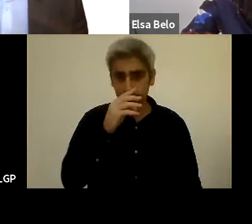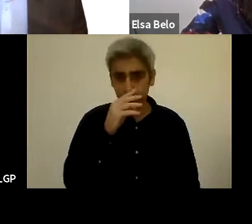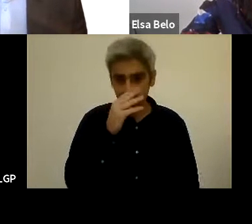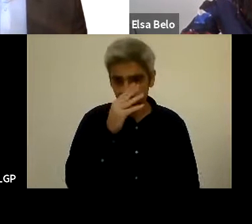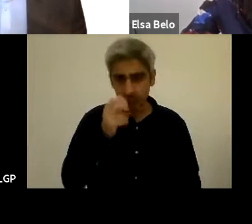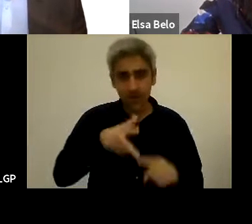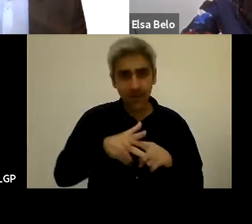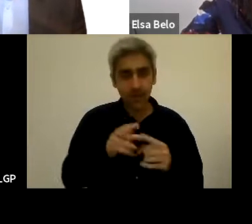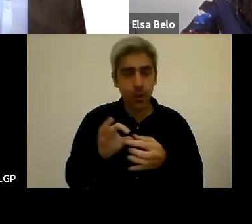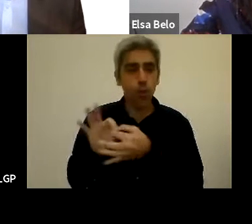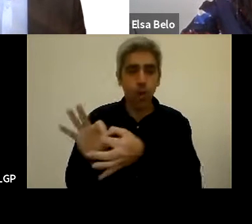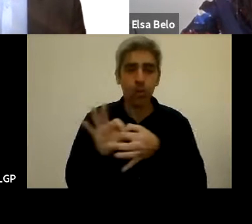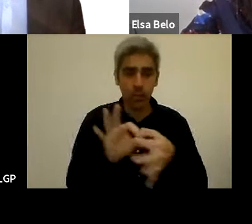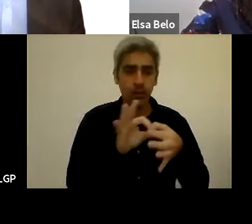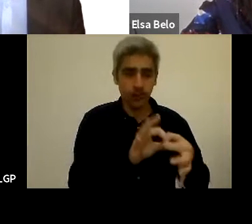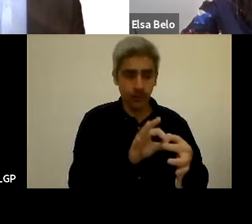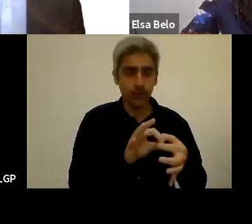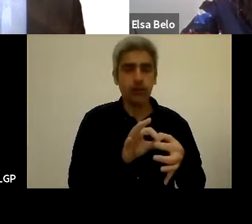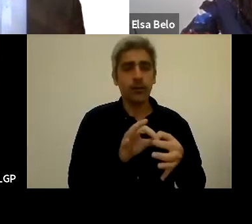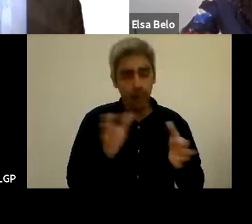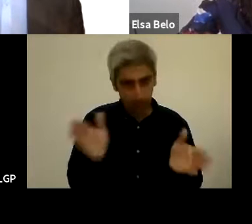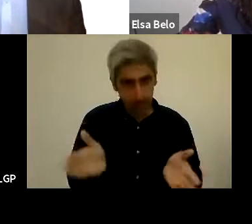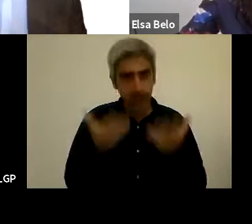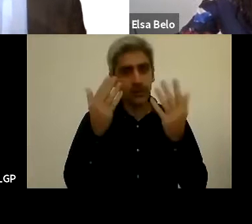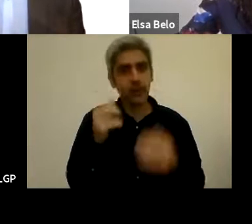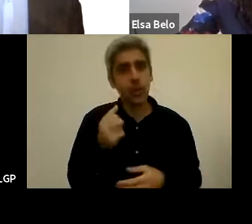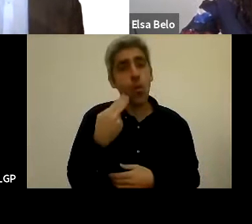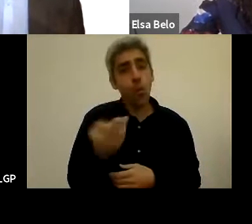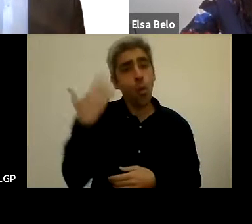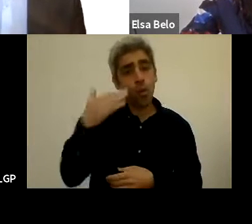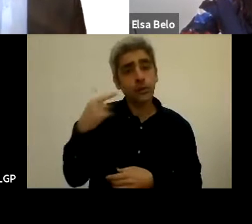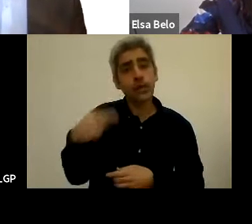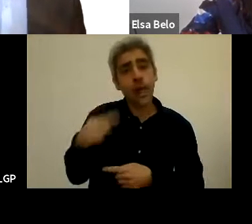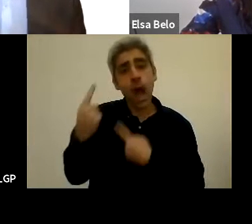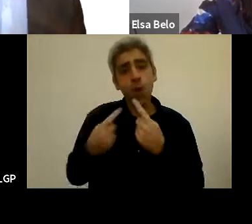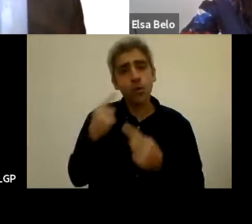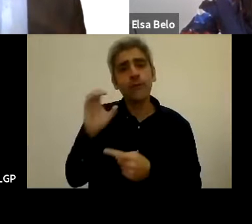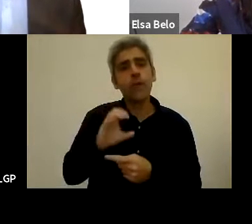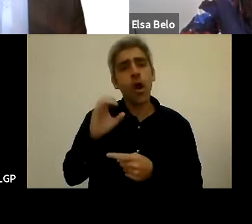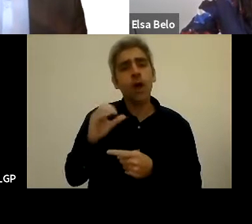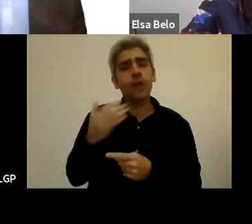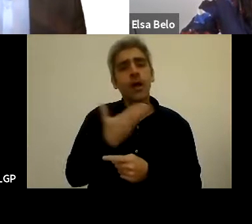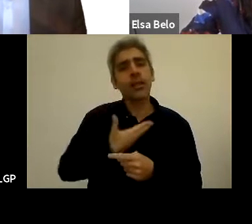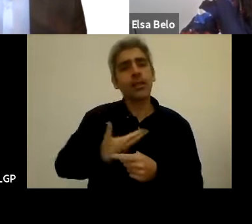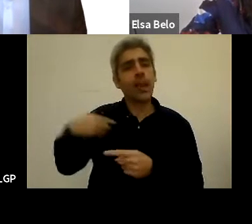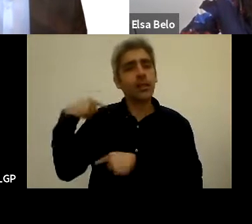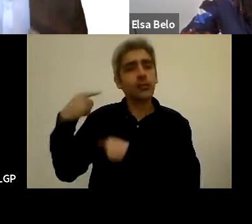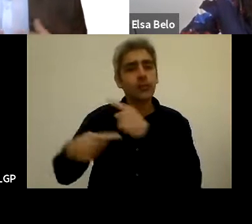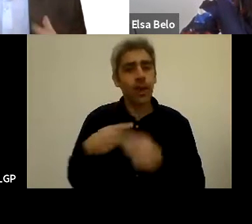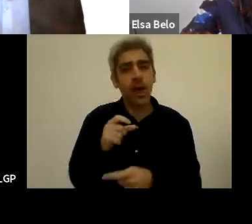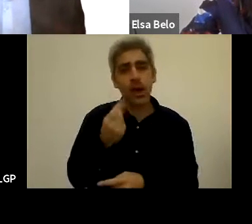ferramentas colaborativas. Portanto, deixem, em definitivo, se é que usavam os métodos clássicos de, digamos, mais